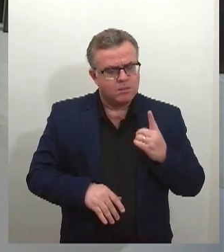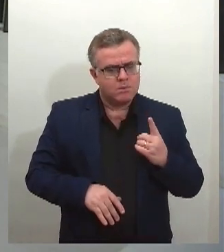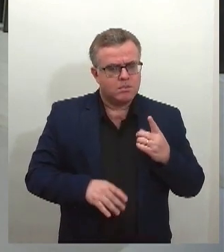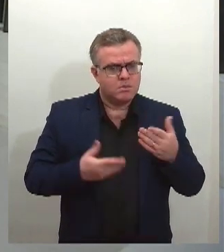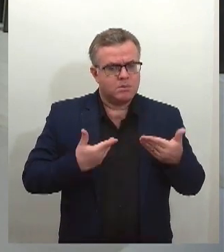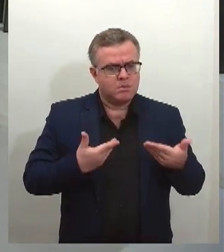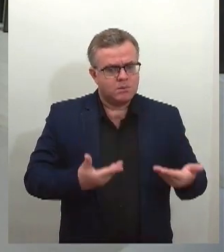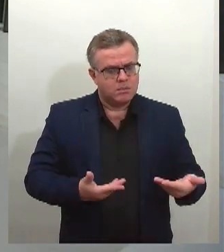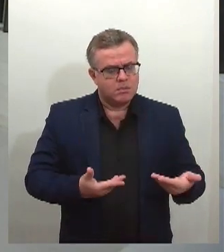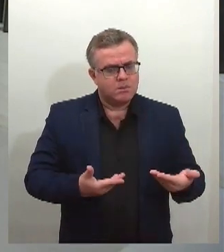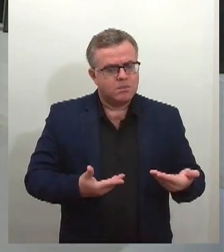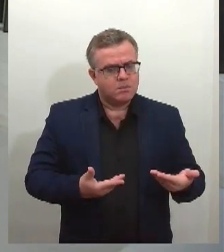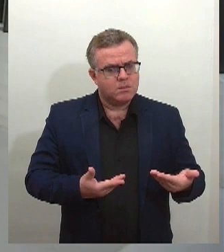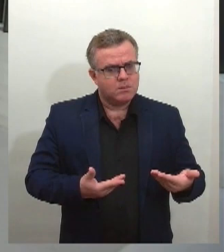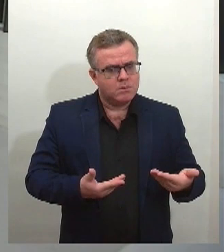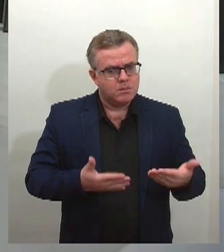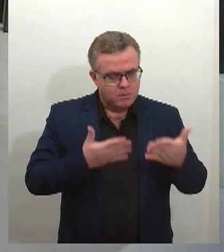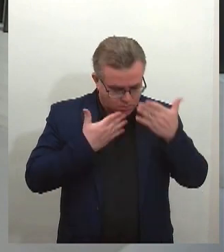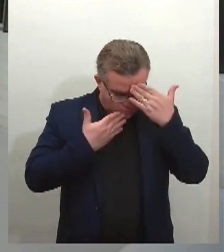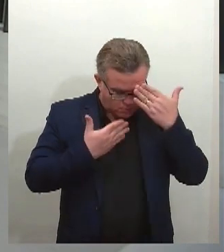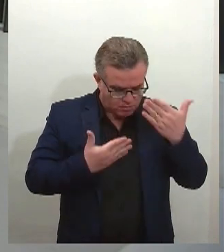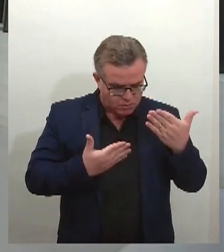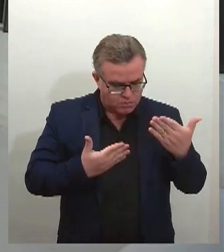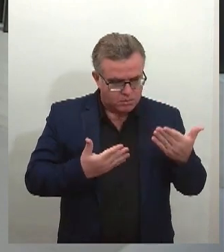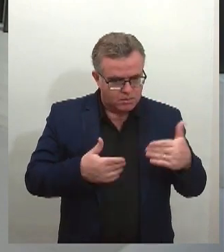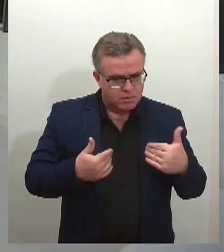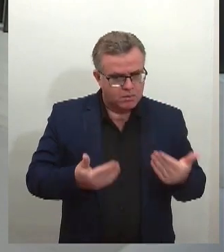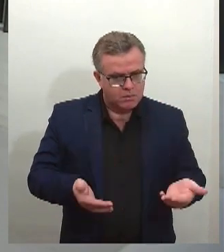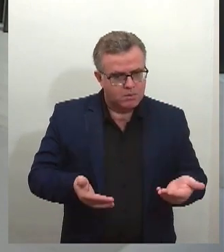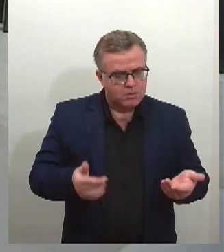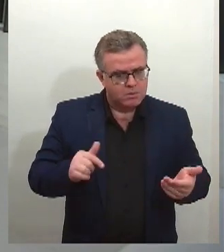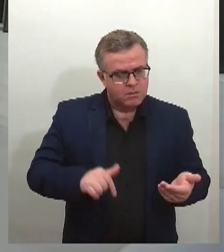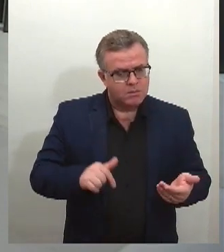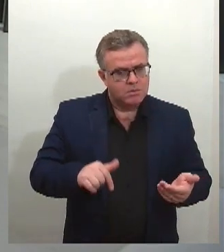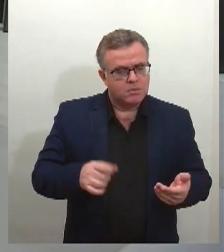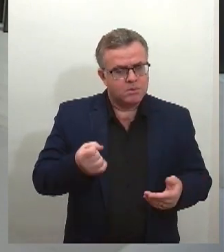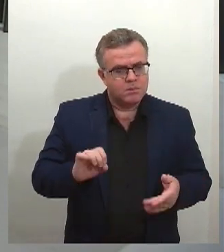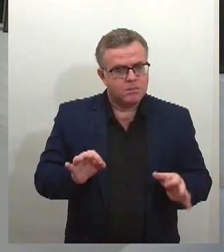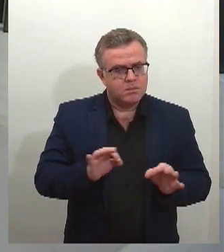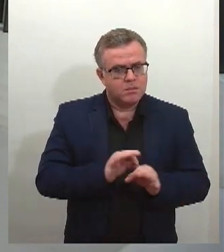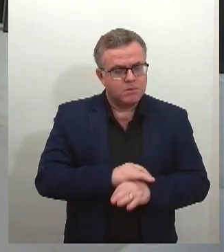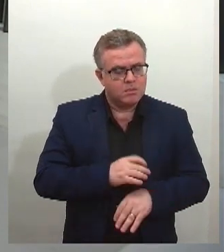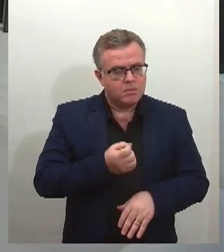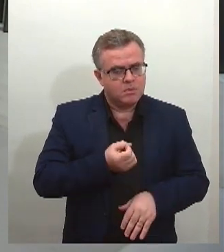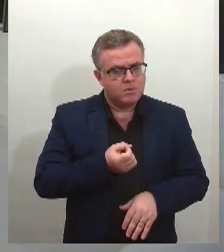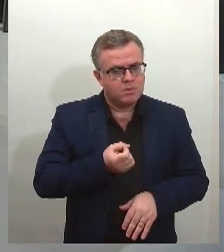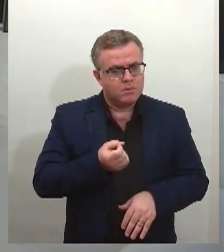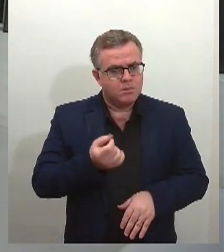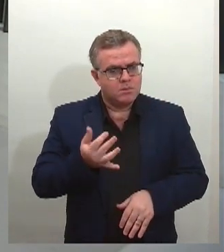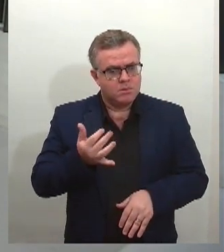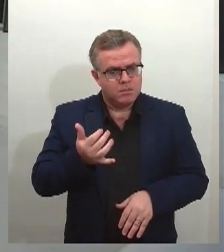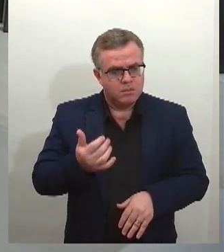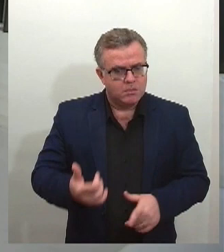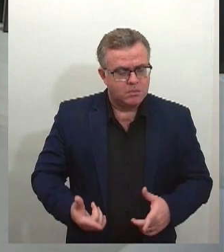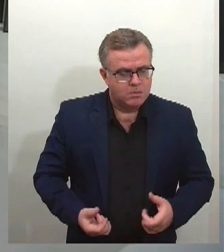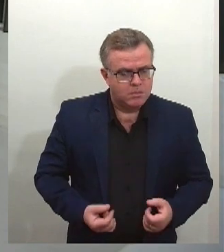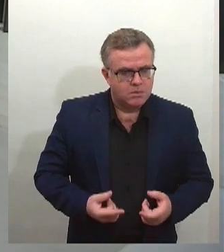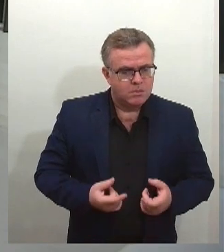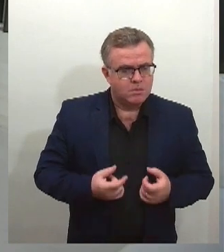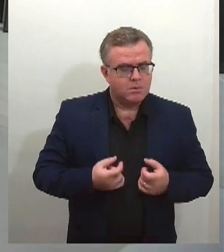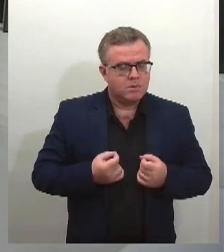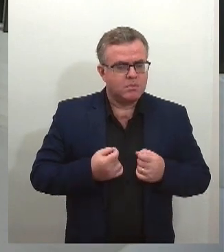tão importante, porque aqui no estado mesmo temos vários casos de câncer de pênis relacionados ao